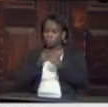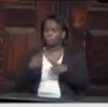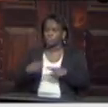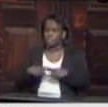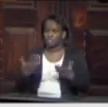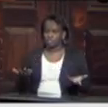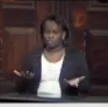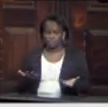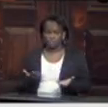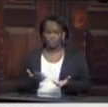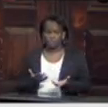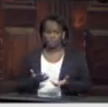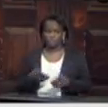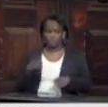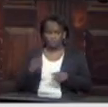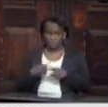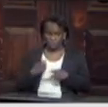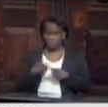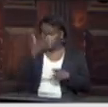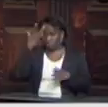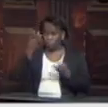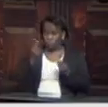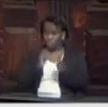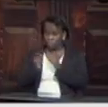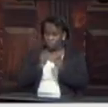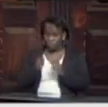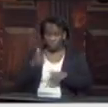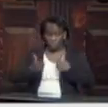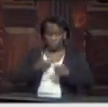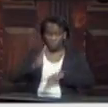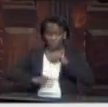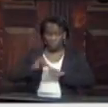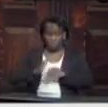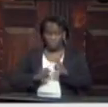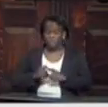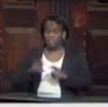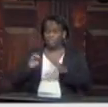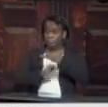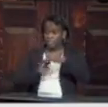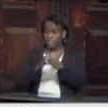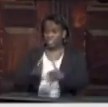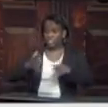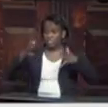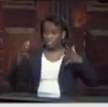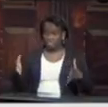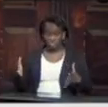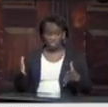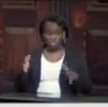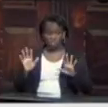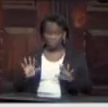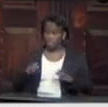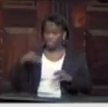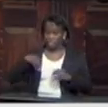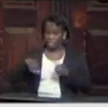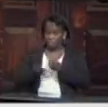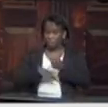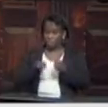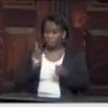jornalistas. Porque tem muitos jornalistas que trabalham em grandes empresas, que não ganham